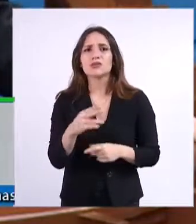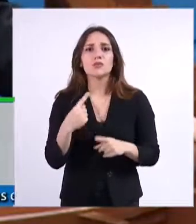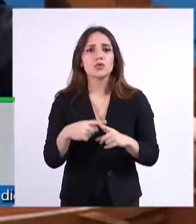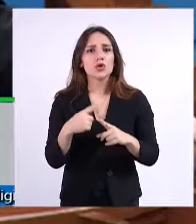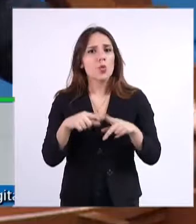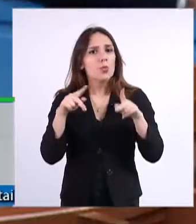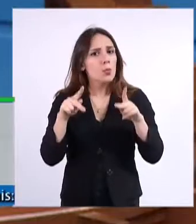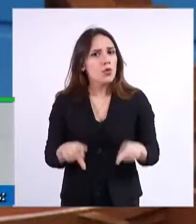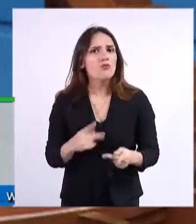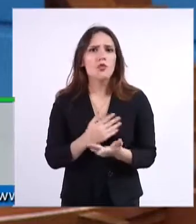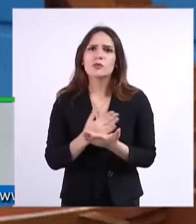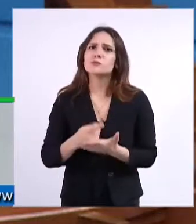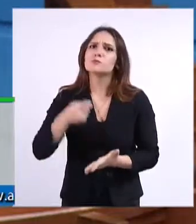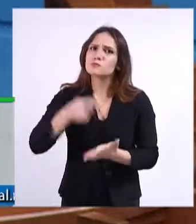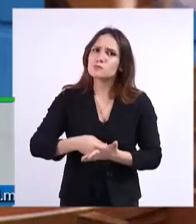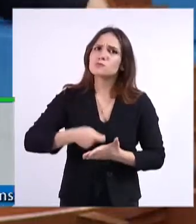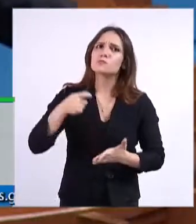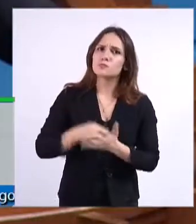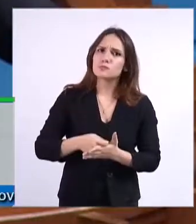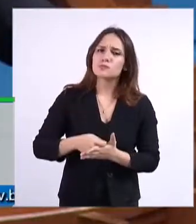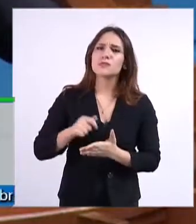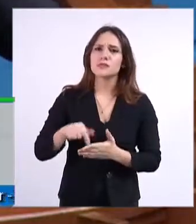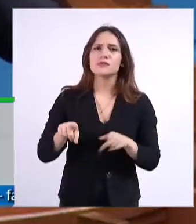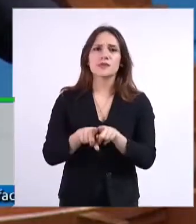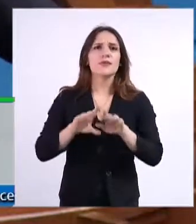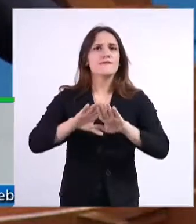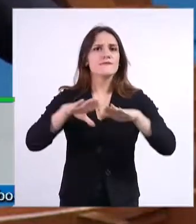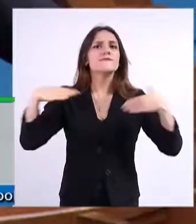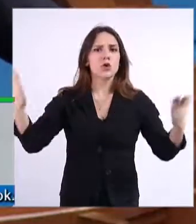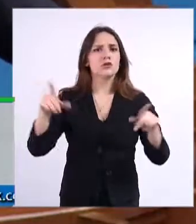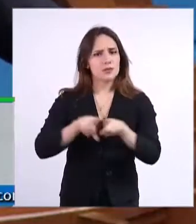popular aqui no Brasil e fora do país.